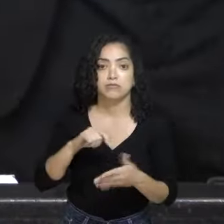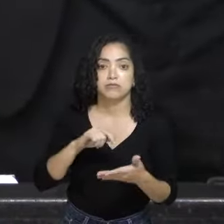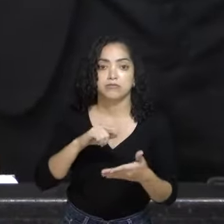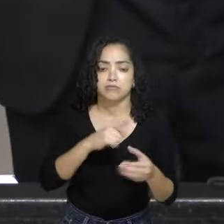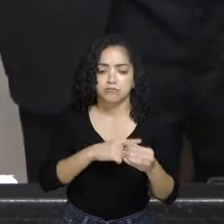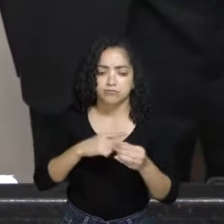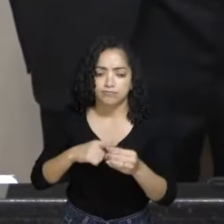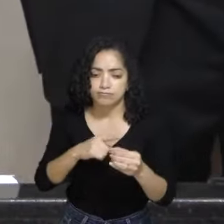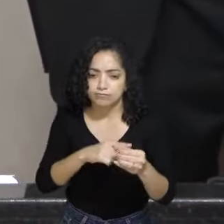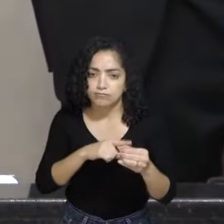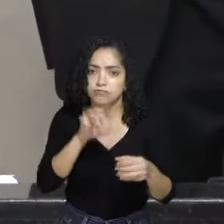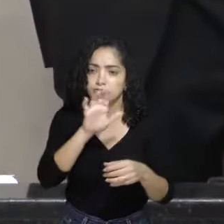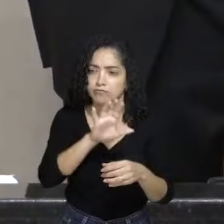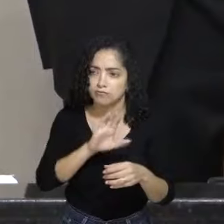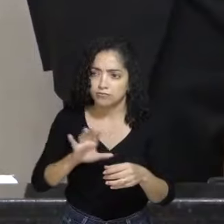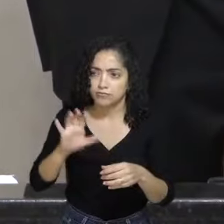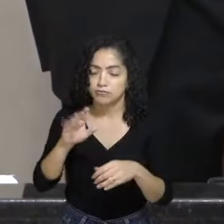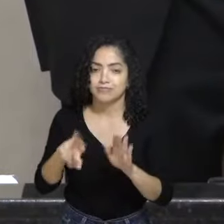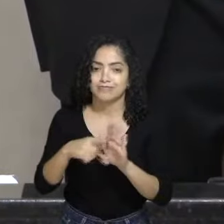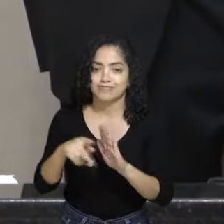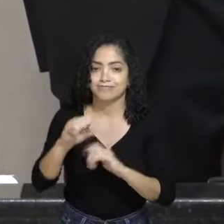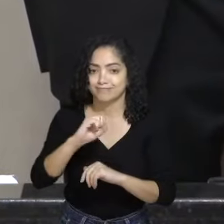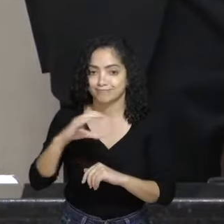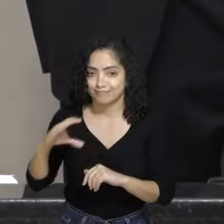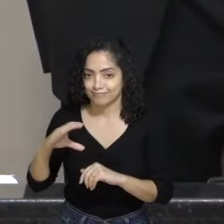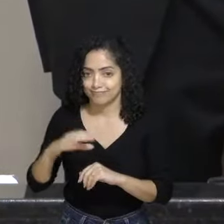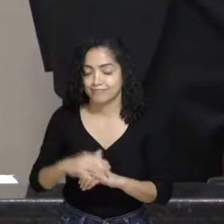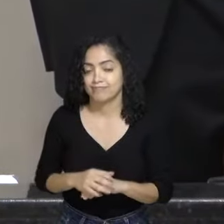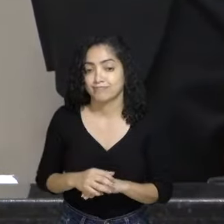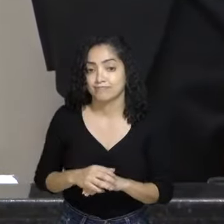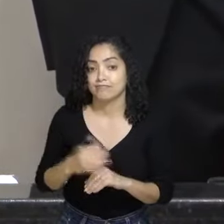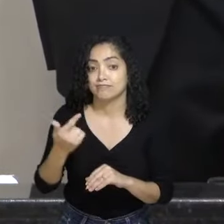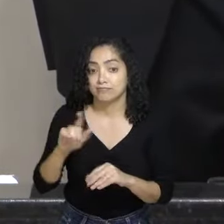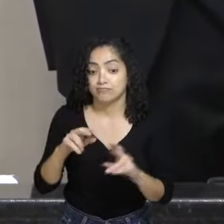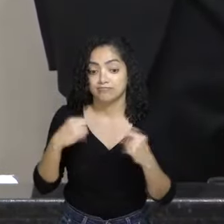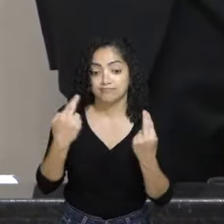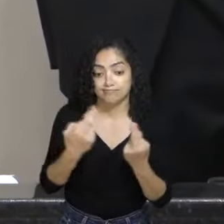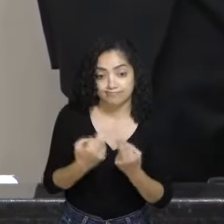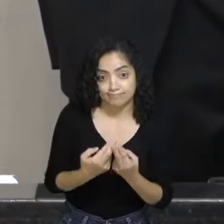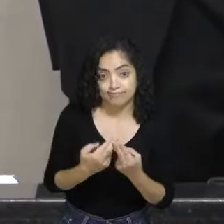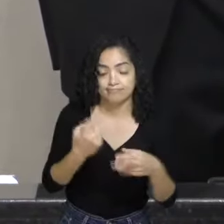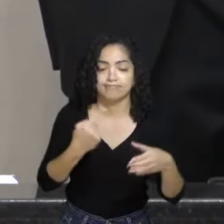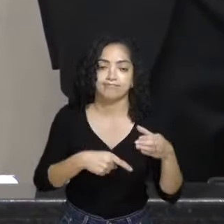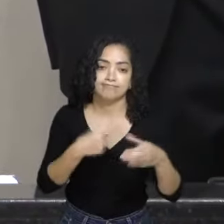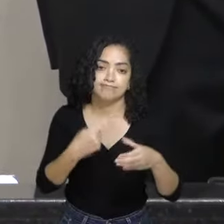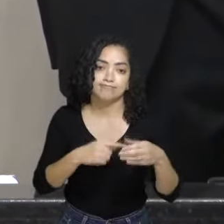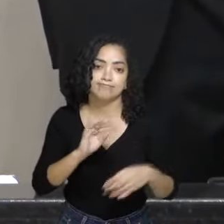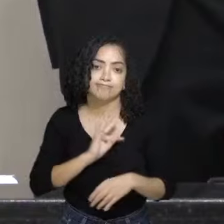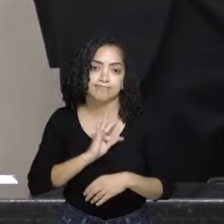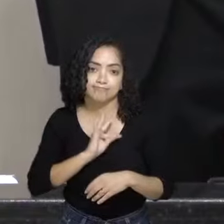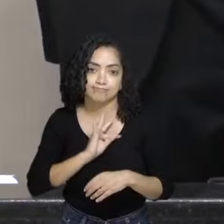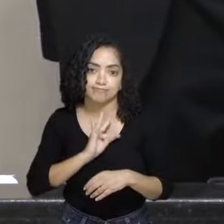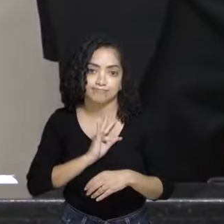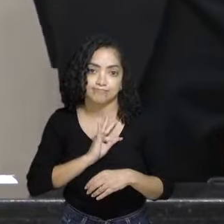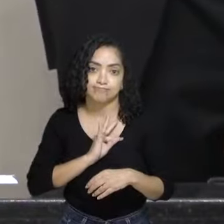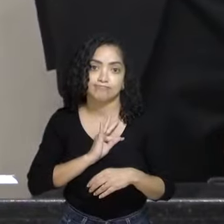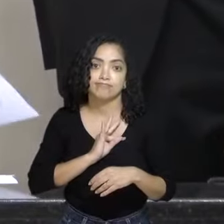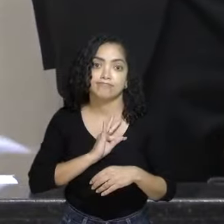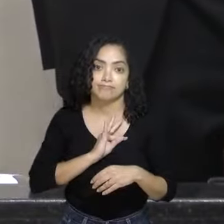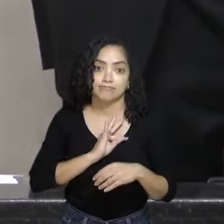em todas as regiões, afora centenas de reuniões das comissões técnicas, de fóruns